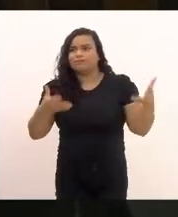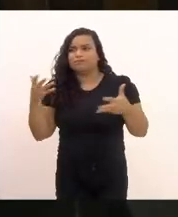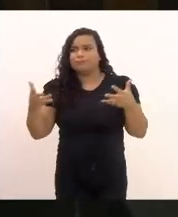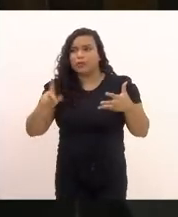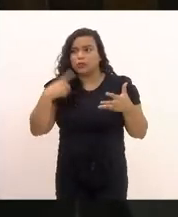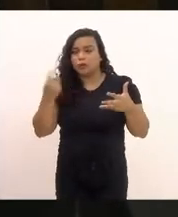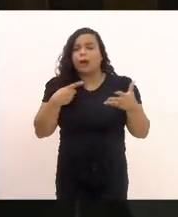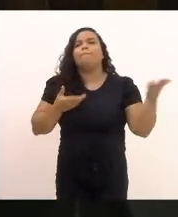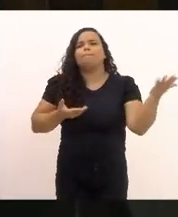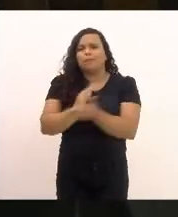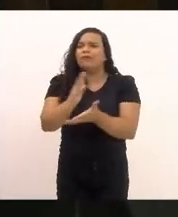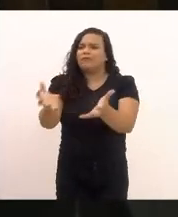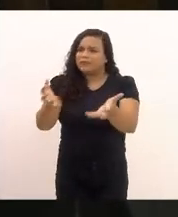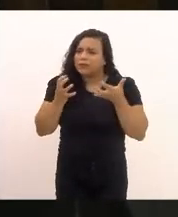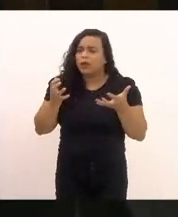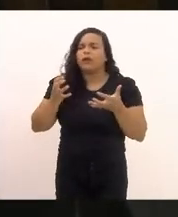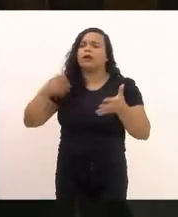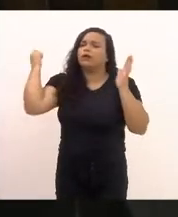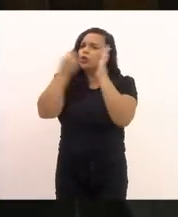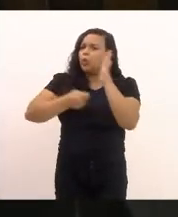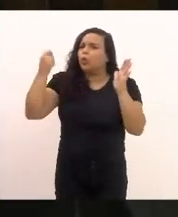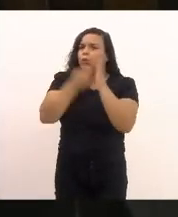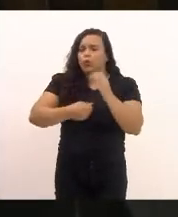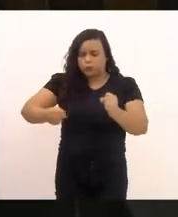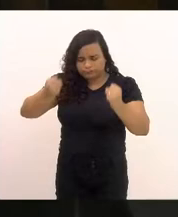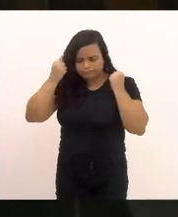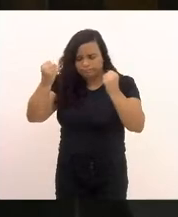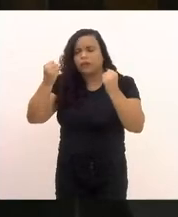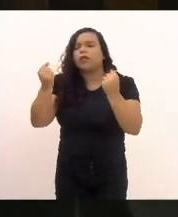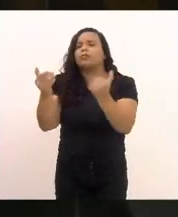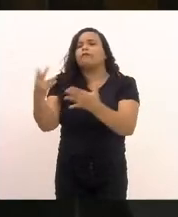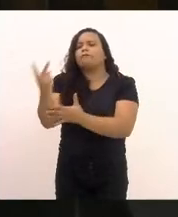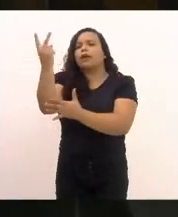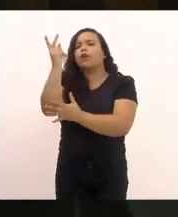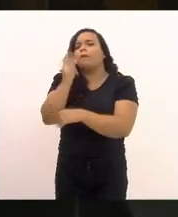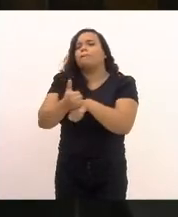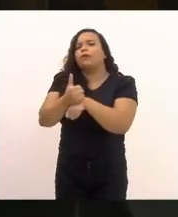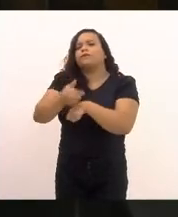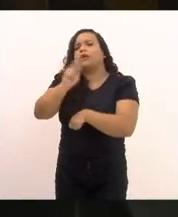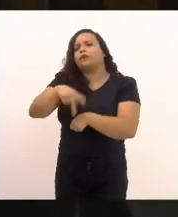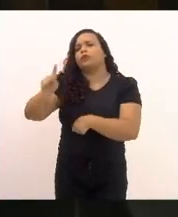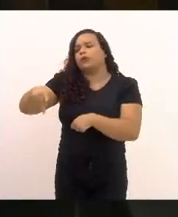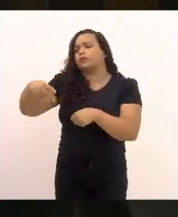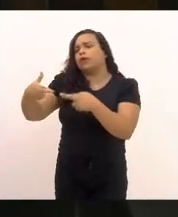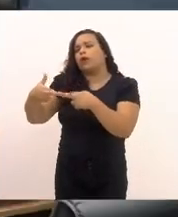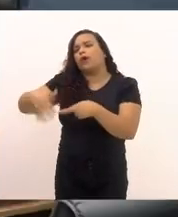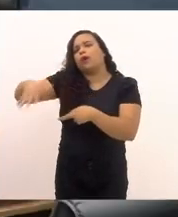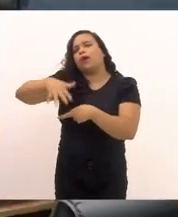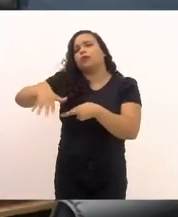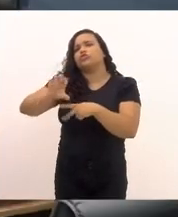30 horas. Vamos em frente, viva a luta e viva a valorização dos profissionais da educação da rede estadual do Rio de Janeiro.